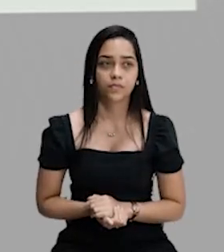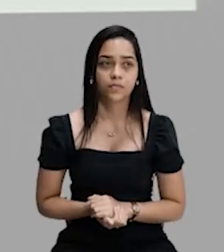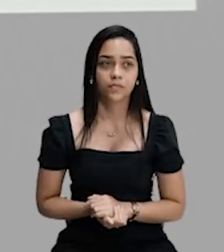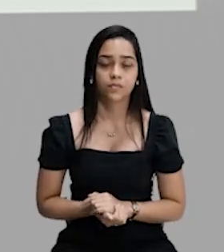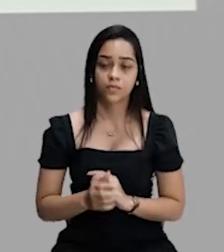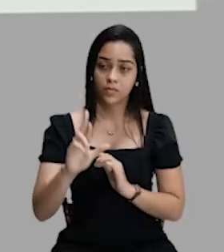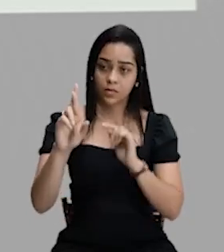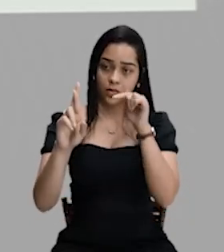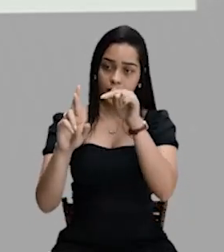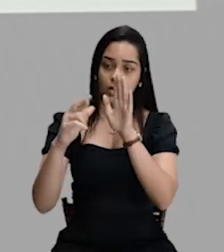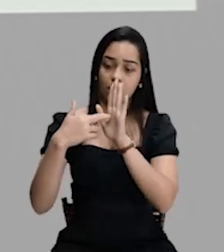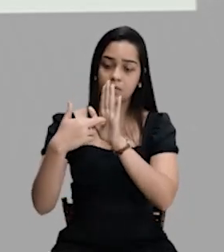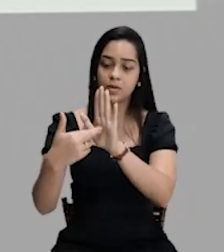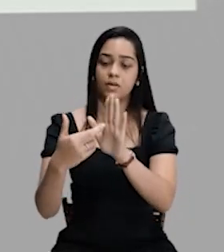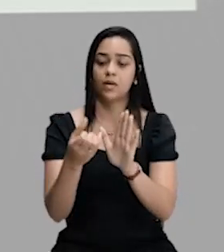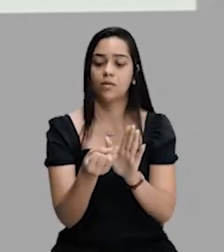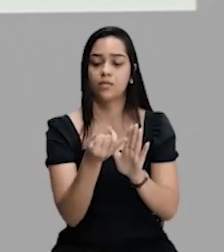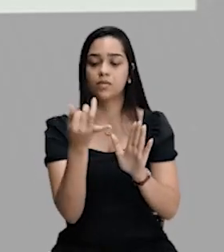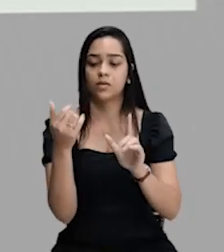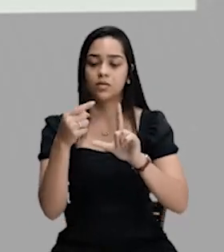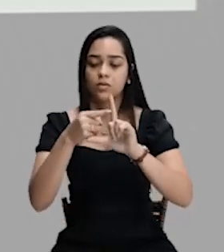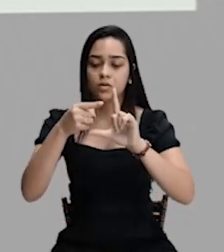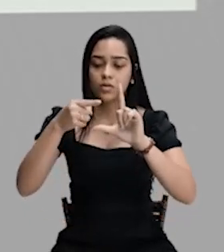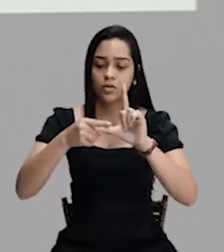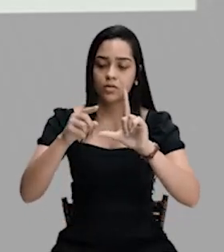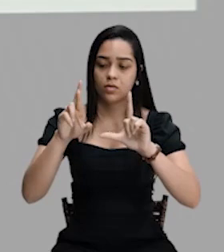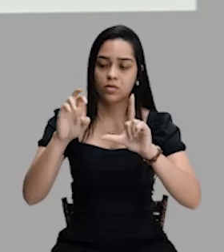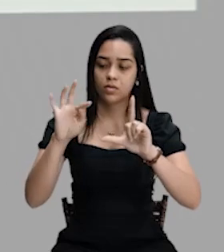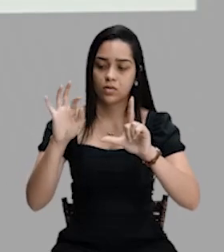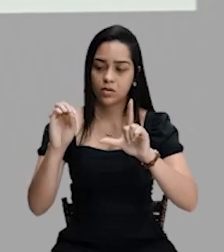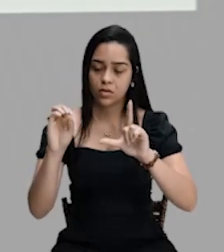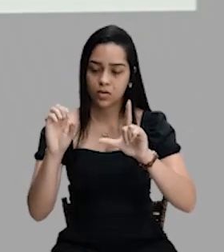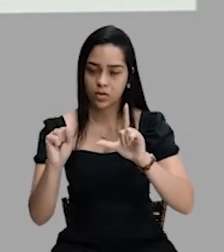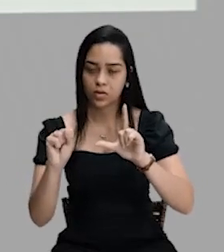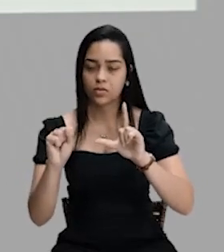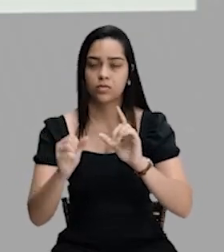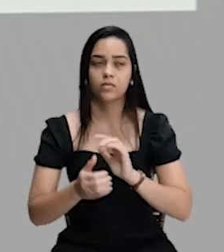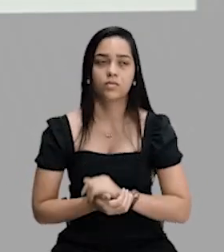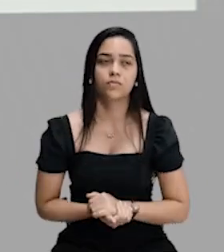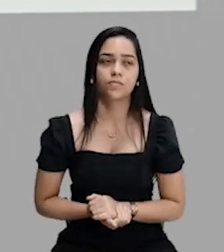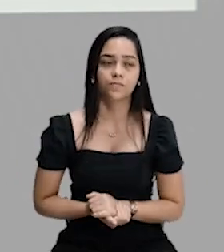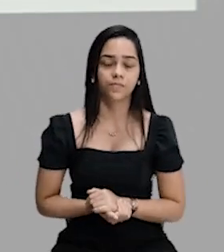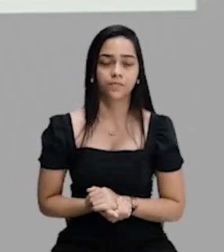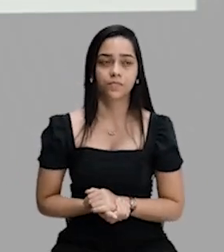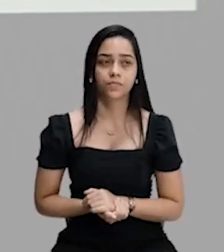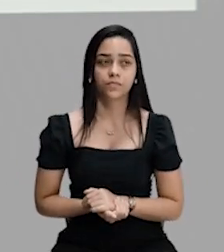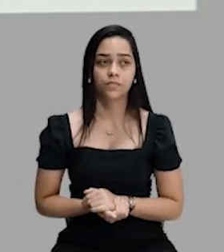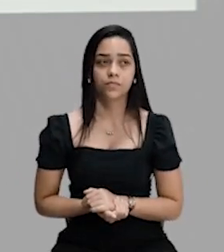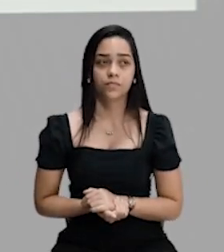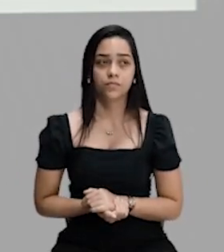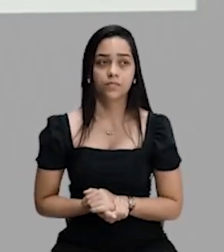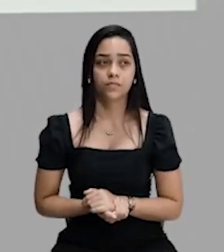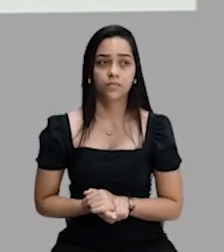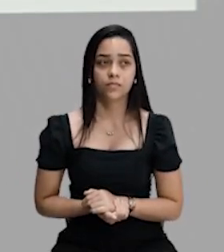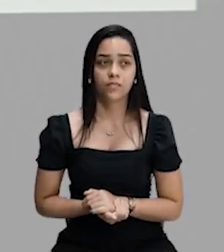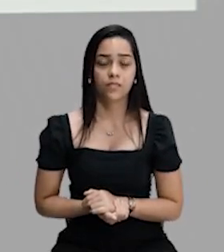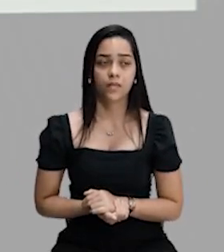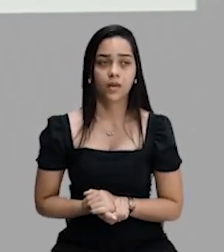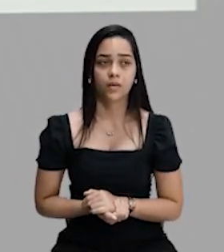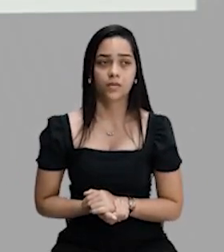ele representa a quantidade de ângulo certo número de ângulos retos